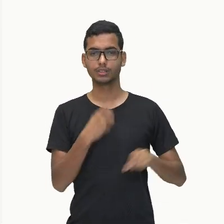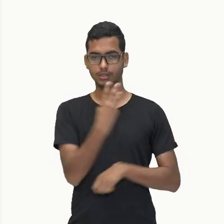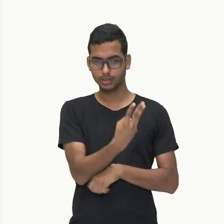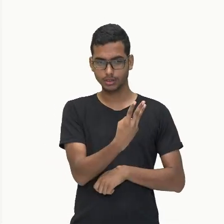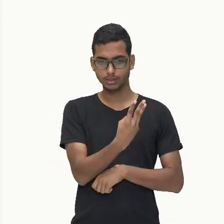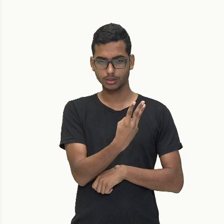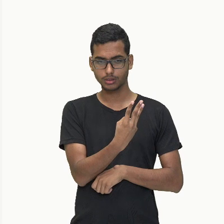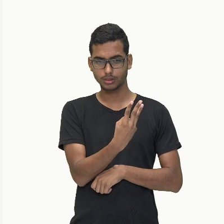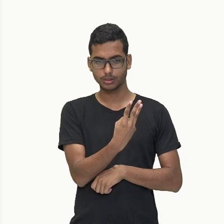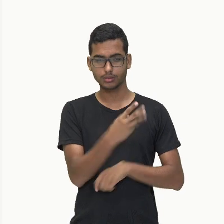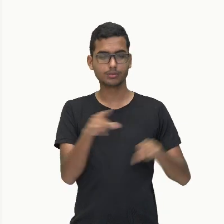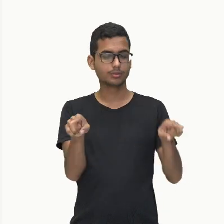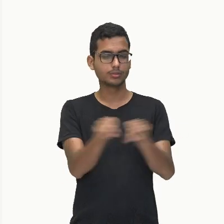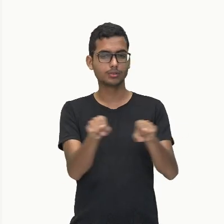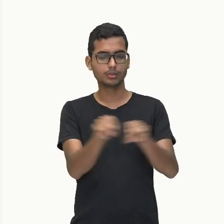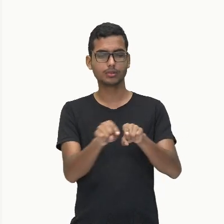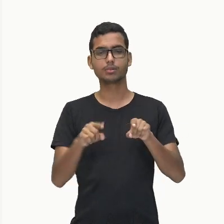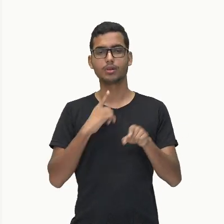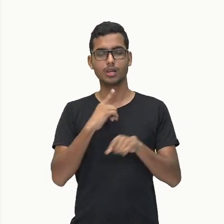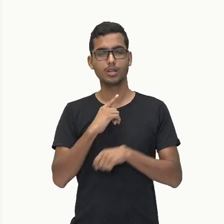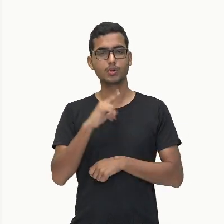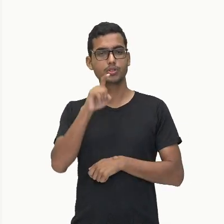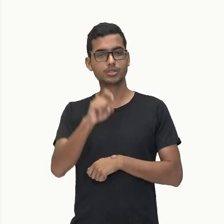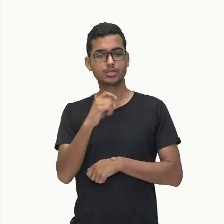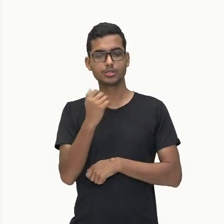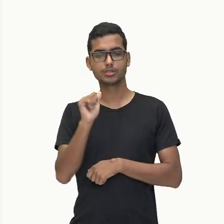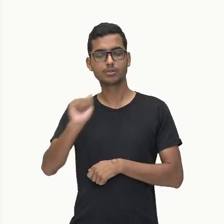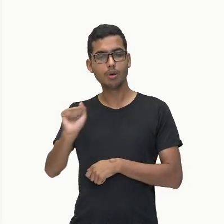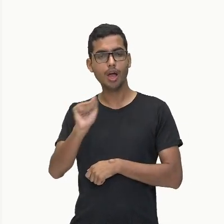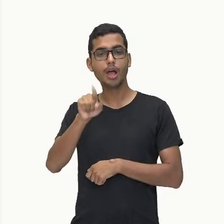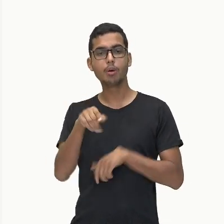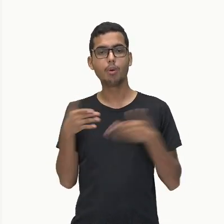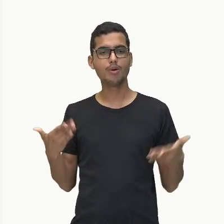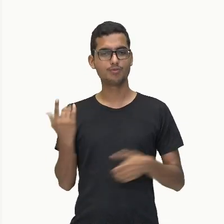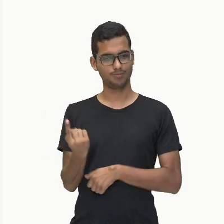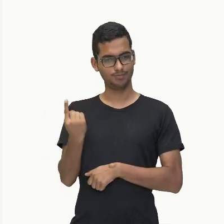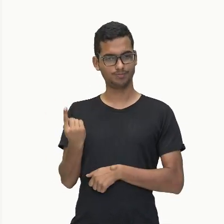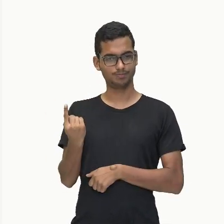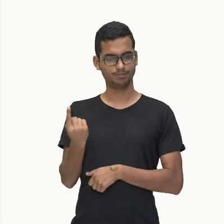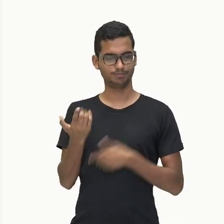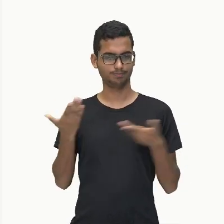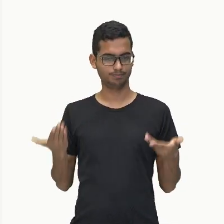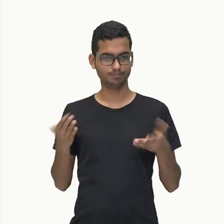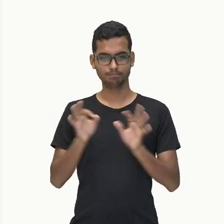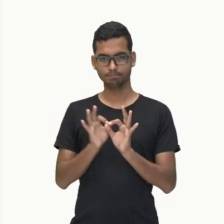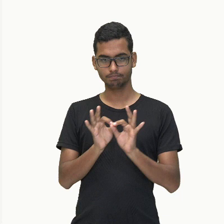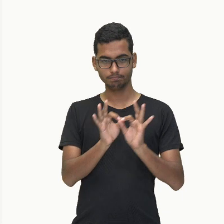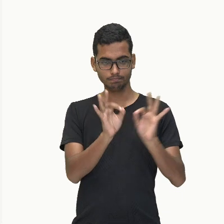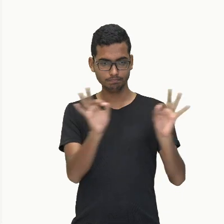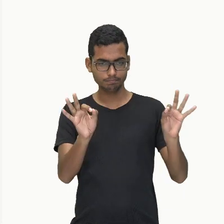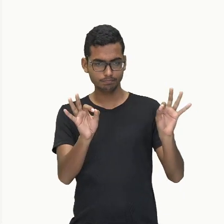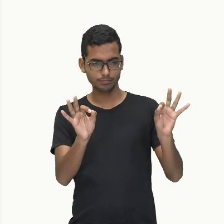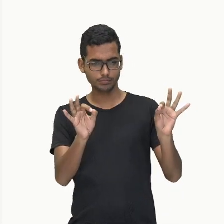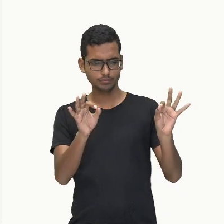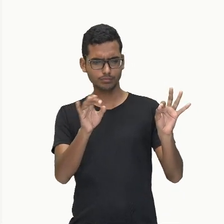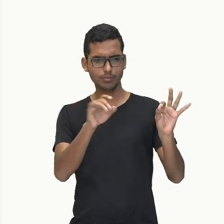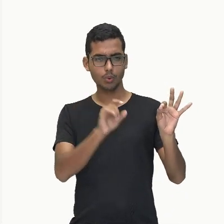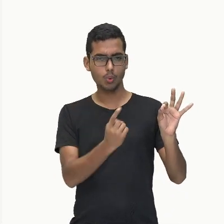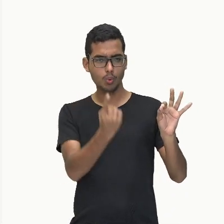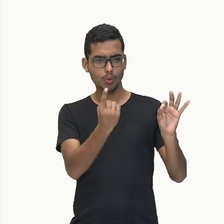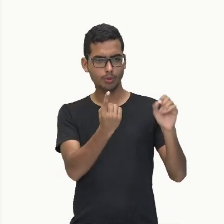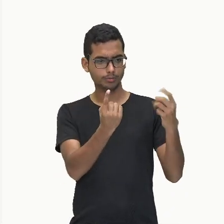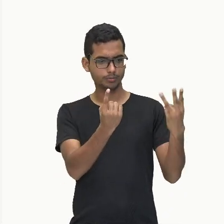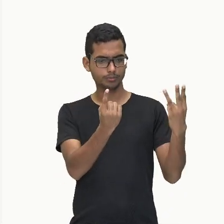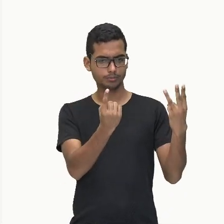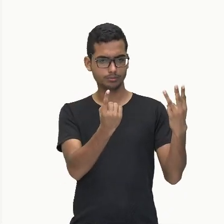caso é 1. Por isso que nós vamos ter aí 3 menos 1. Então a distância aí são 2